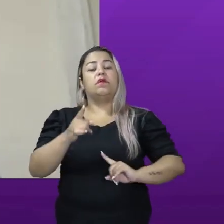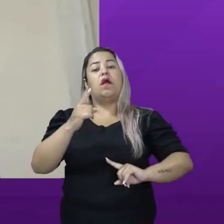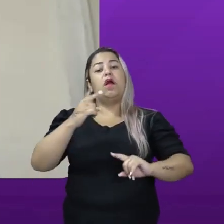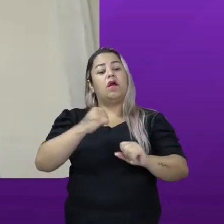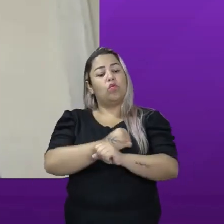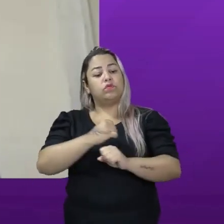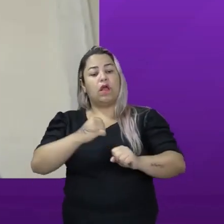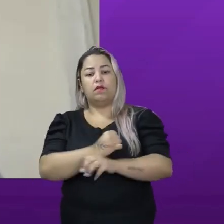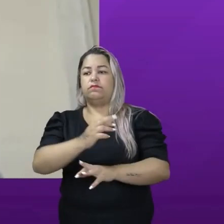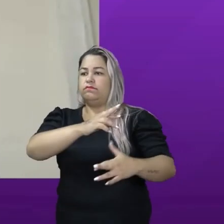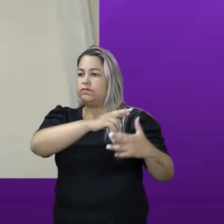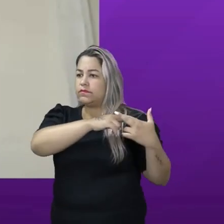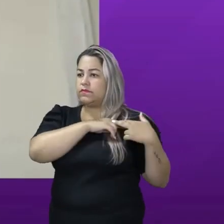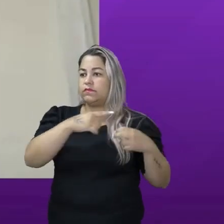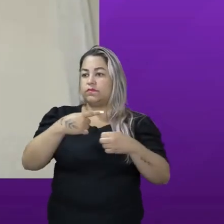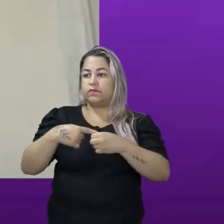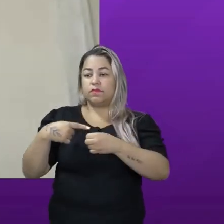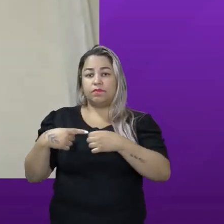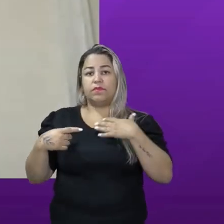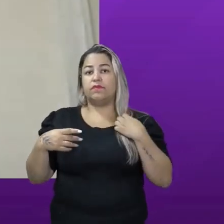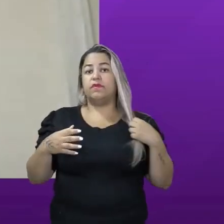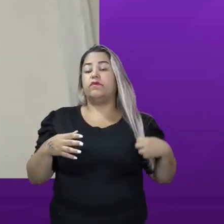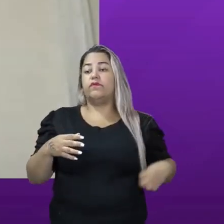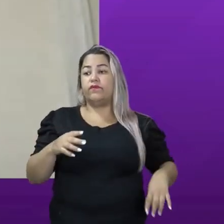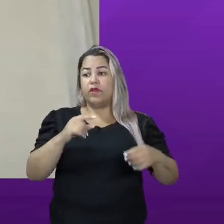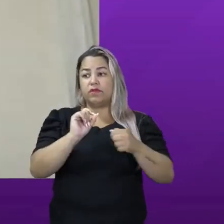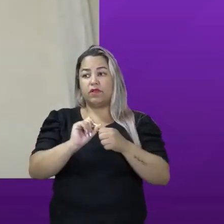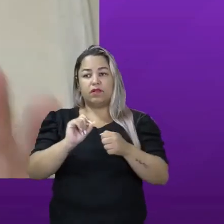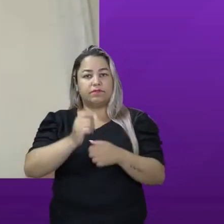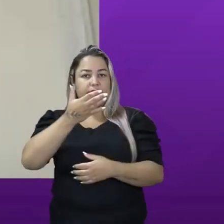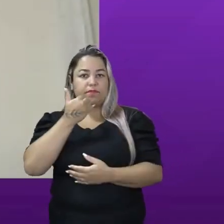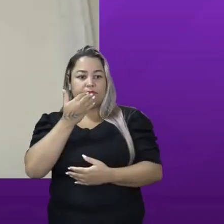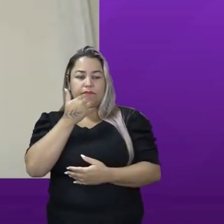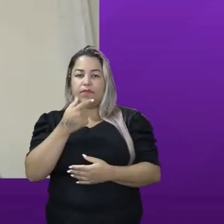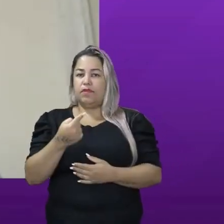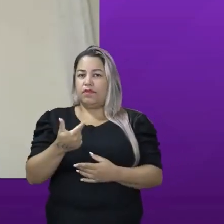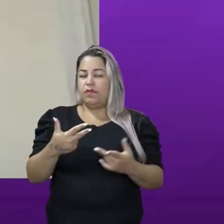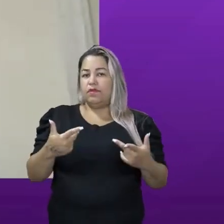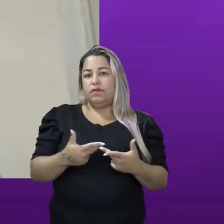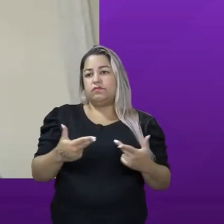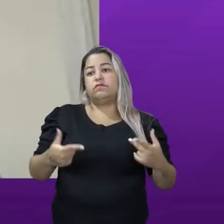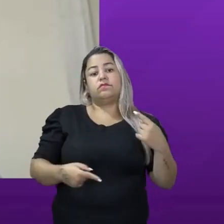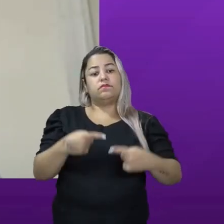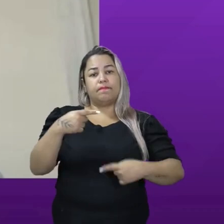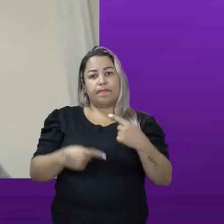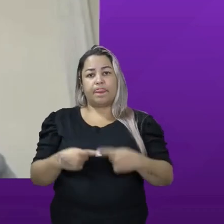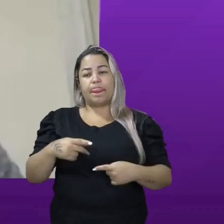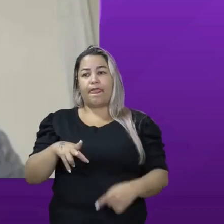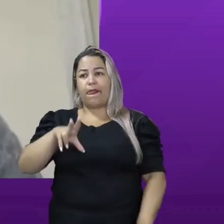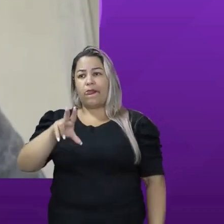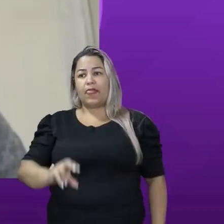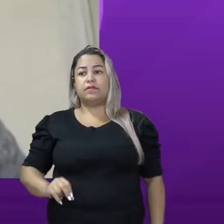da responsabilidade das cidades em também produzir alimento, que acho que é uma chave que pouca gente discute no Brasil. Eu não sou daquelas